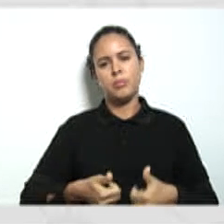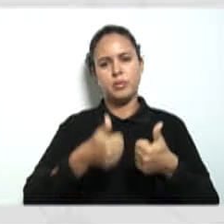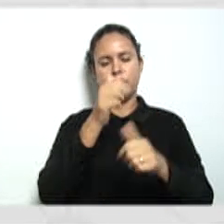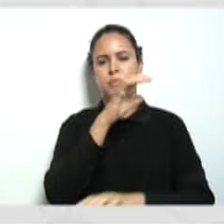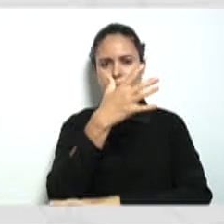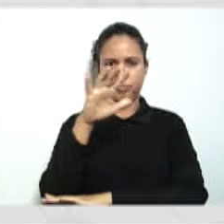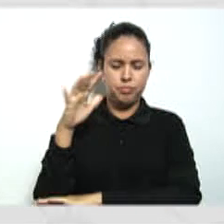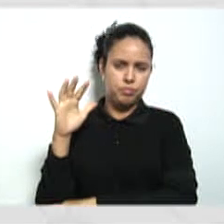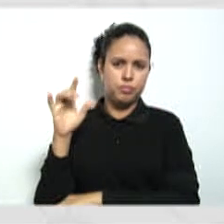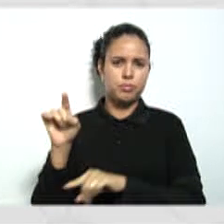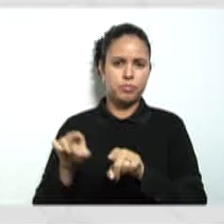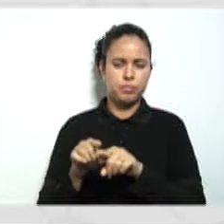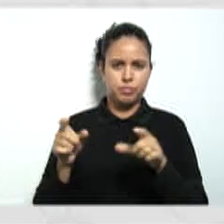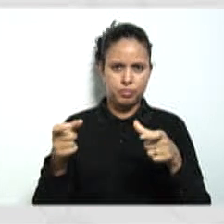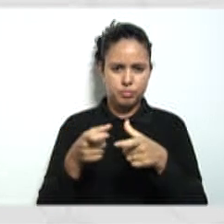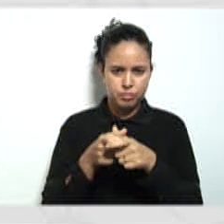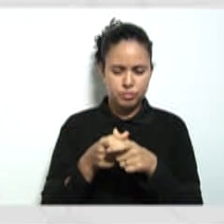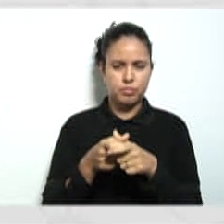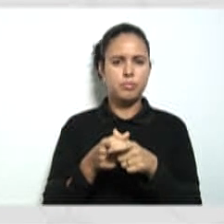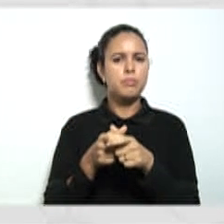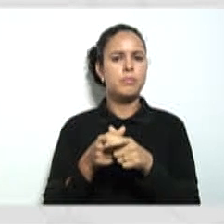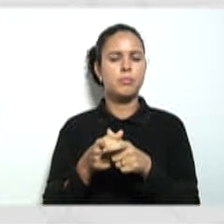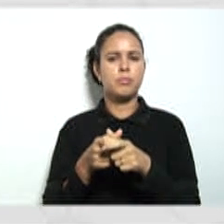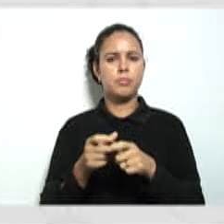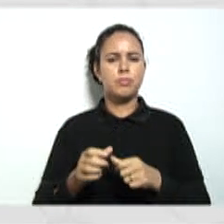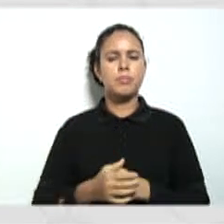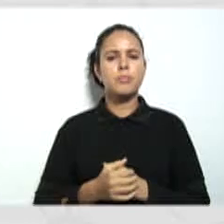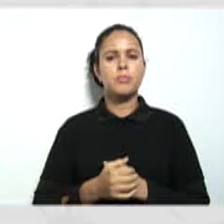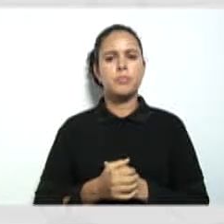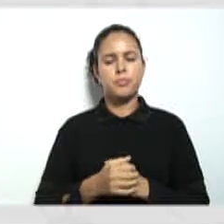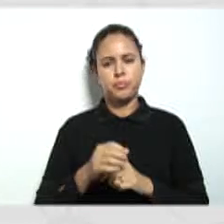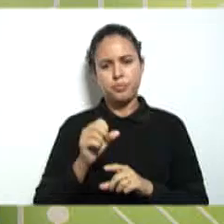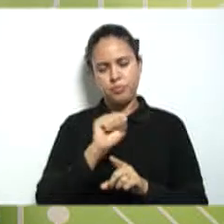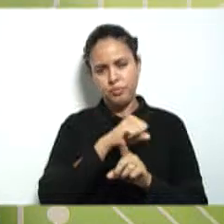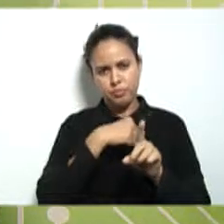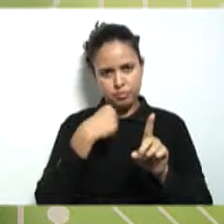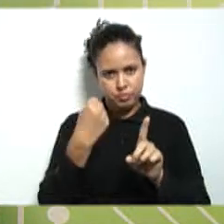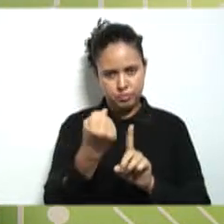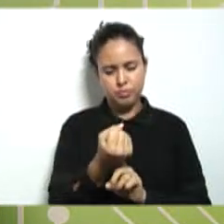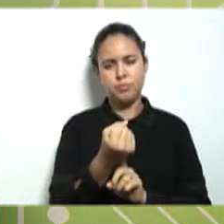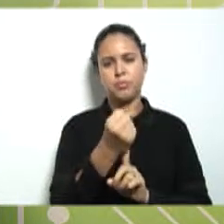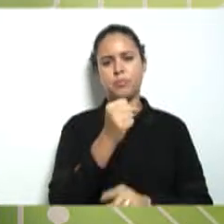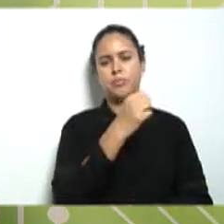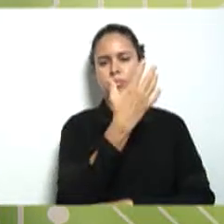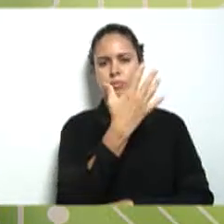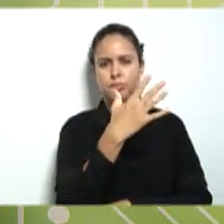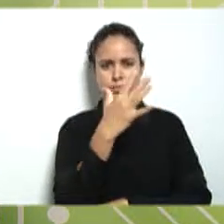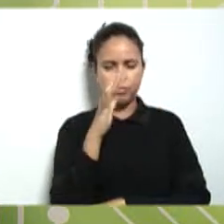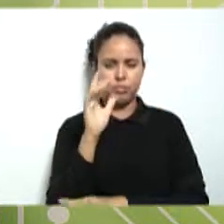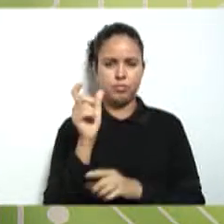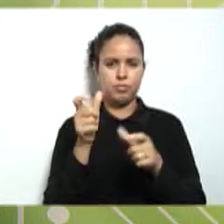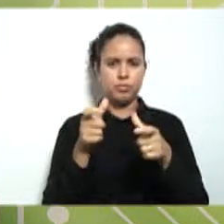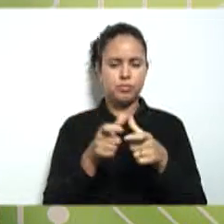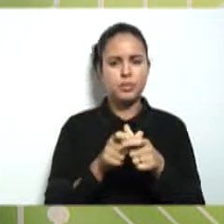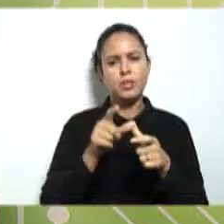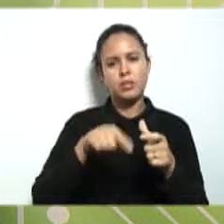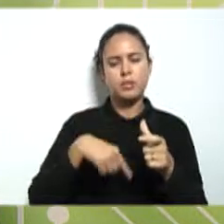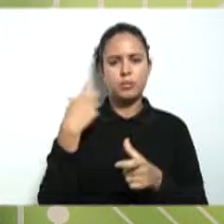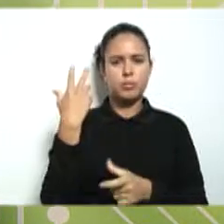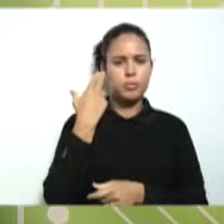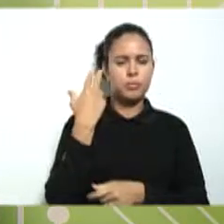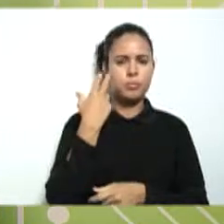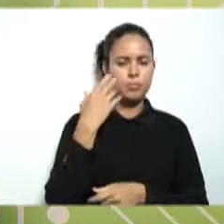e redução dos impactos ambientais e sociais. A gente vê que essa é um tipo de ramo muito comum